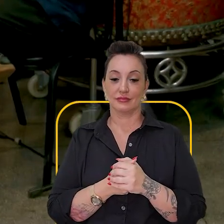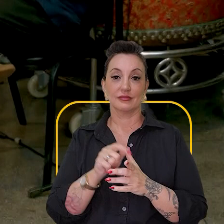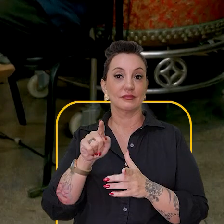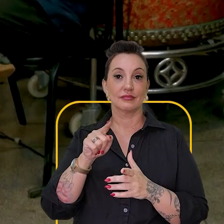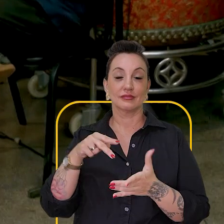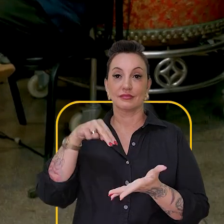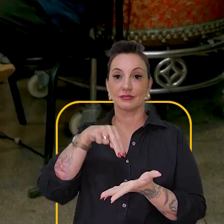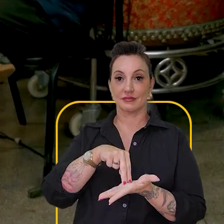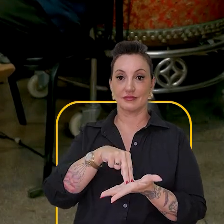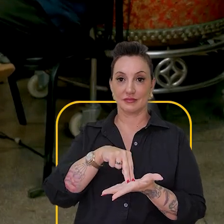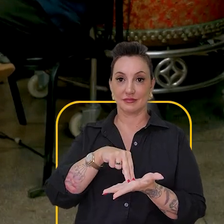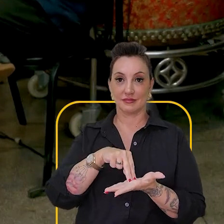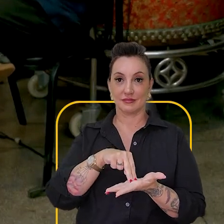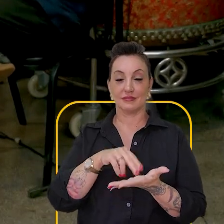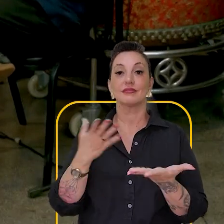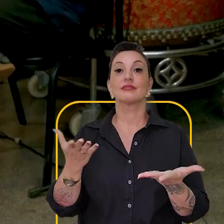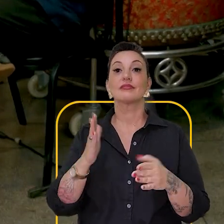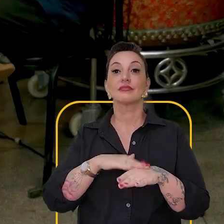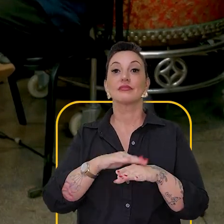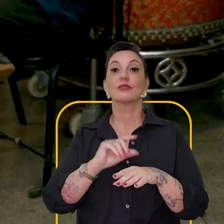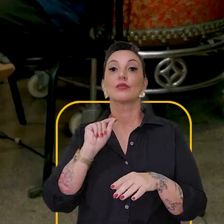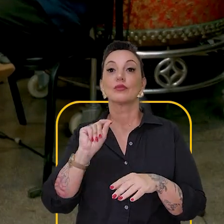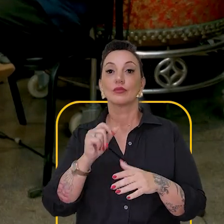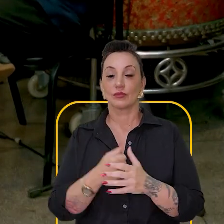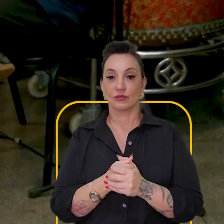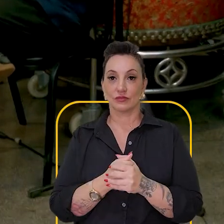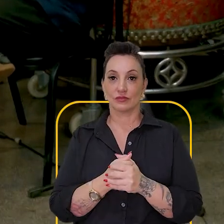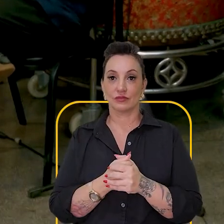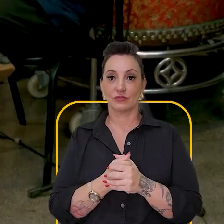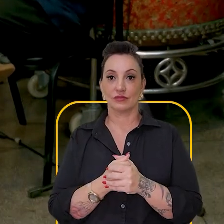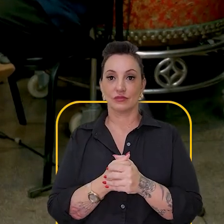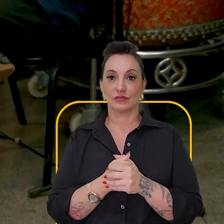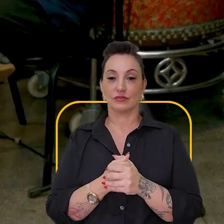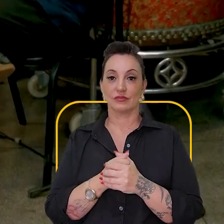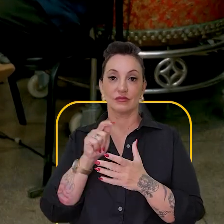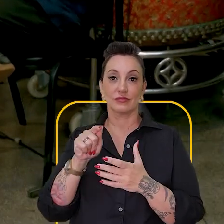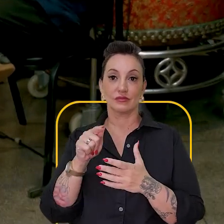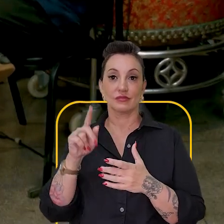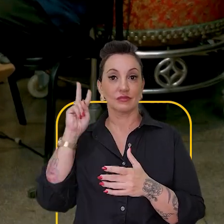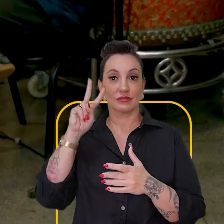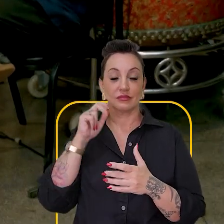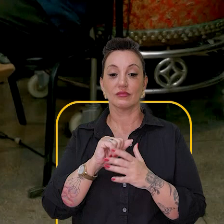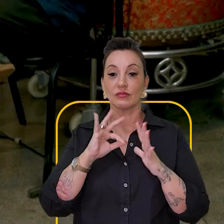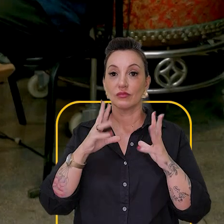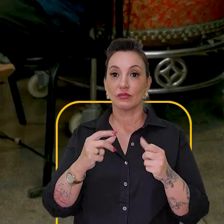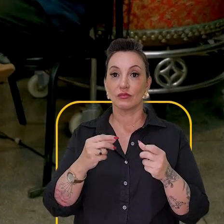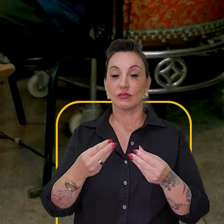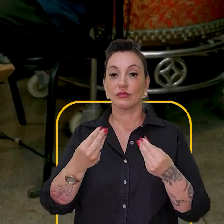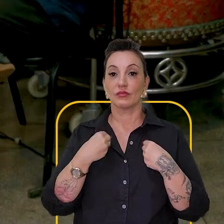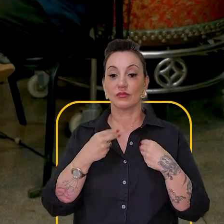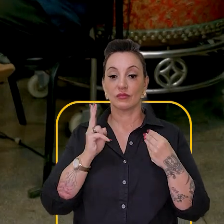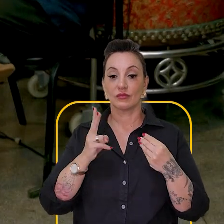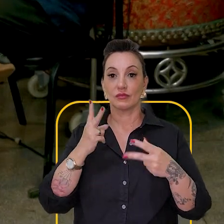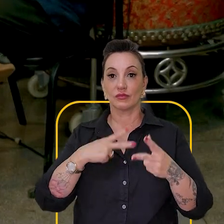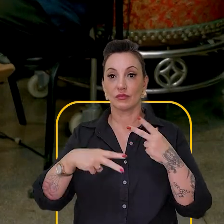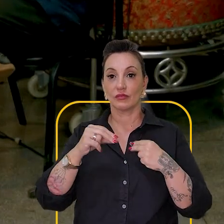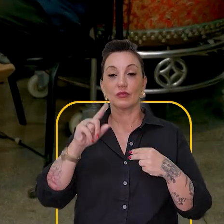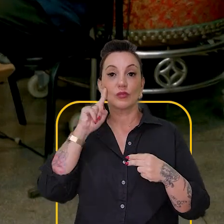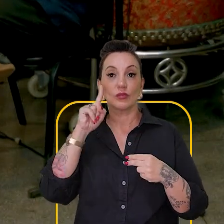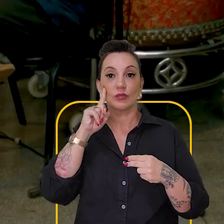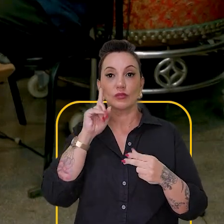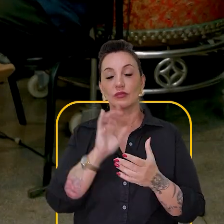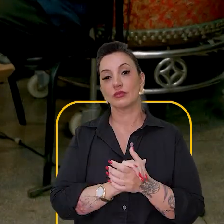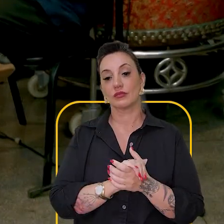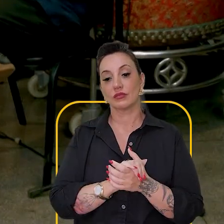aí Você levantou e aí o que que você vai fazer então é aquela tal história né todo mundo recebe o mesmo presente